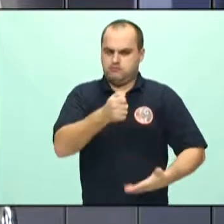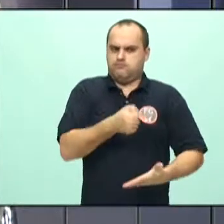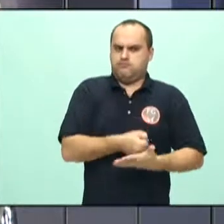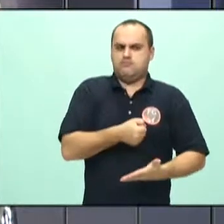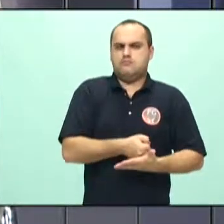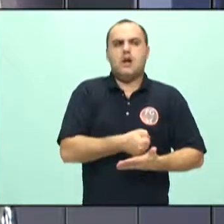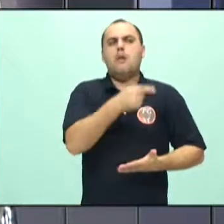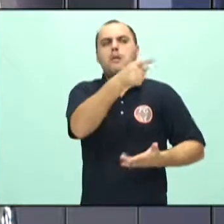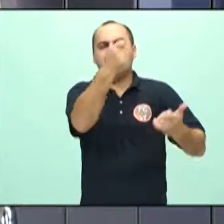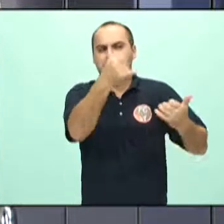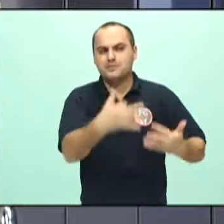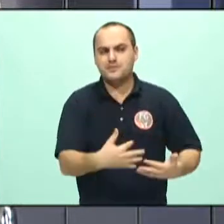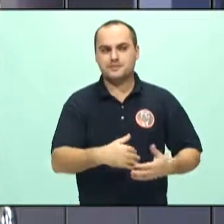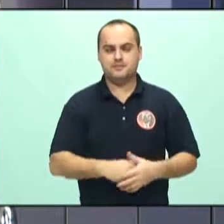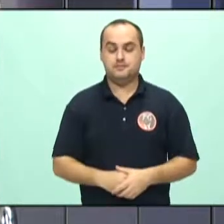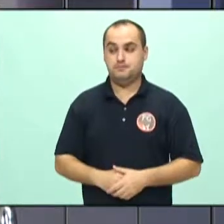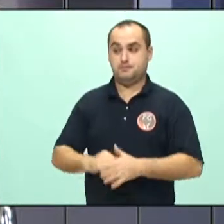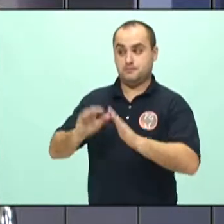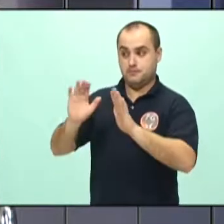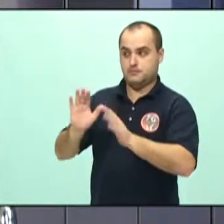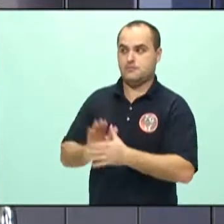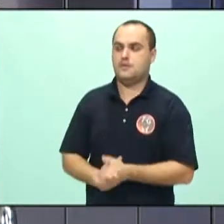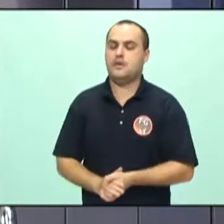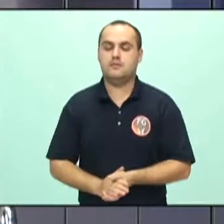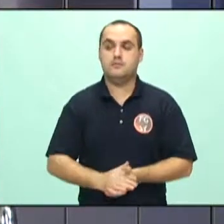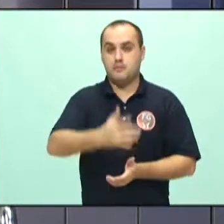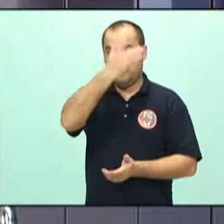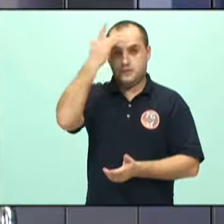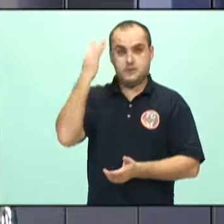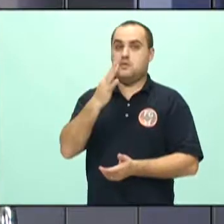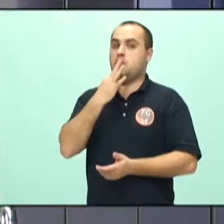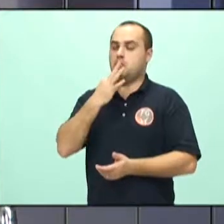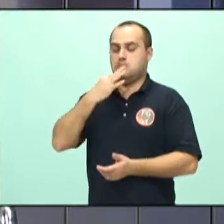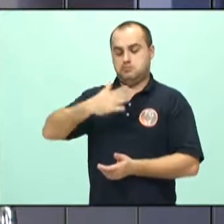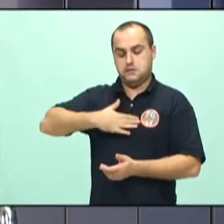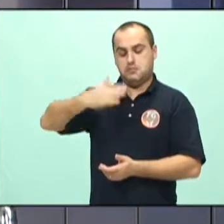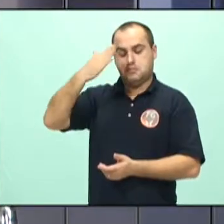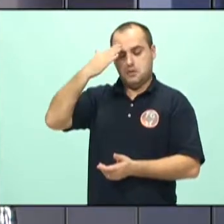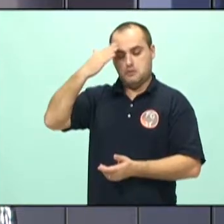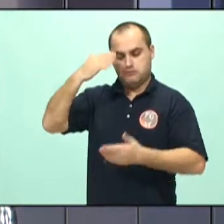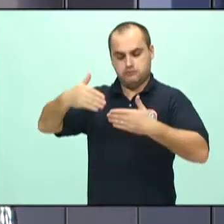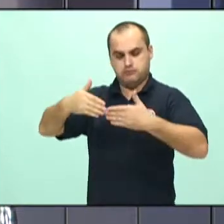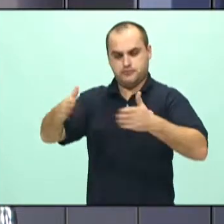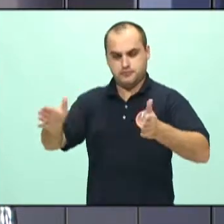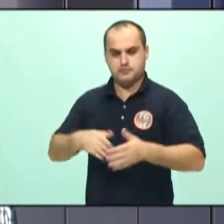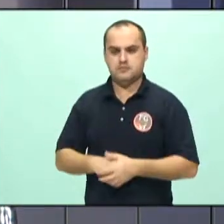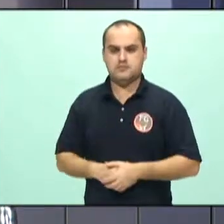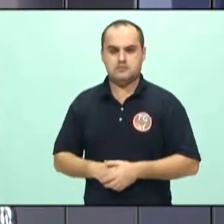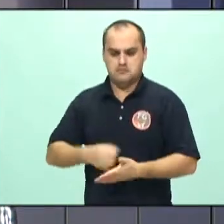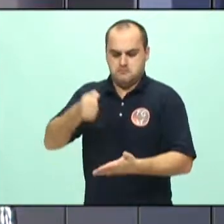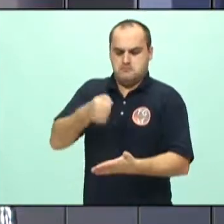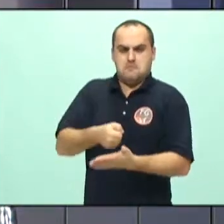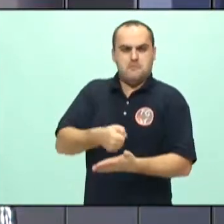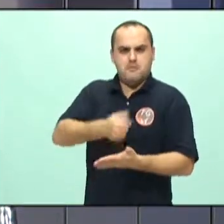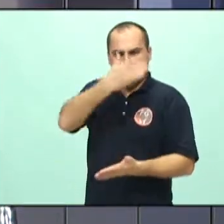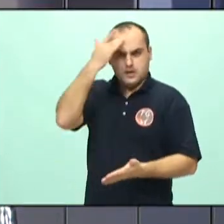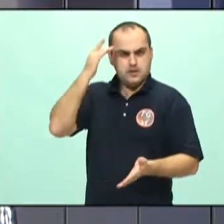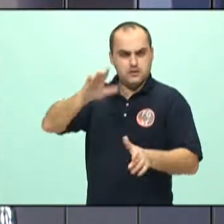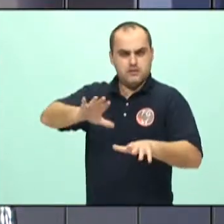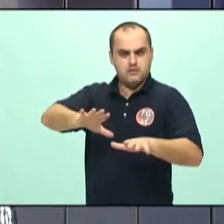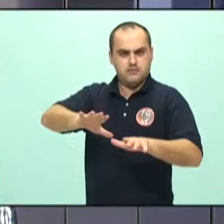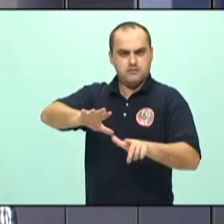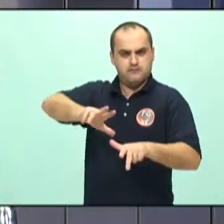Carlos Antônio, as pessoas que me conhecem sabem que eu sou uma pessoa muito aberta, muito tranquila. Eu sou duro com corrupto, eu sou duro com